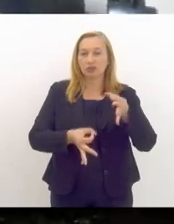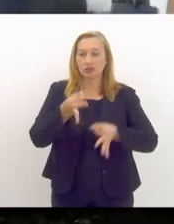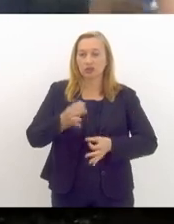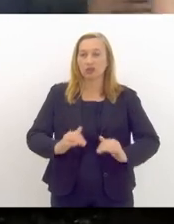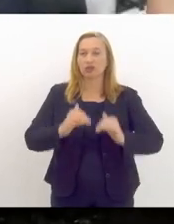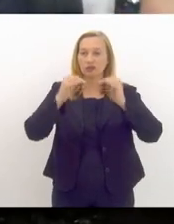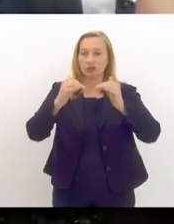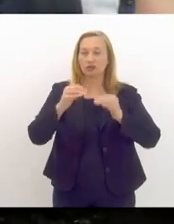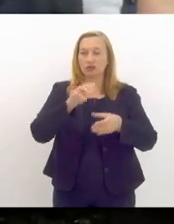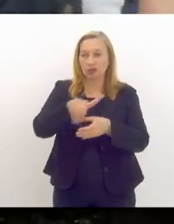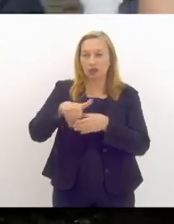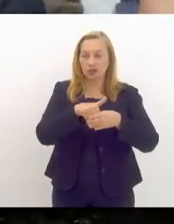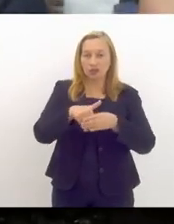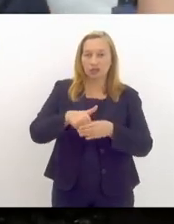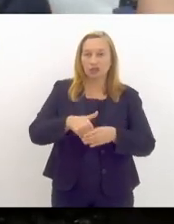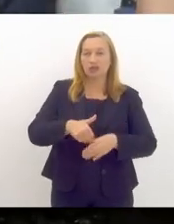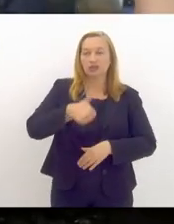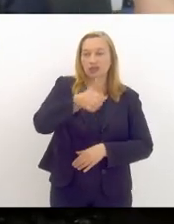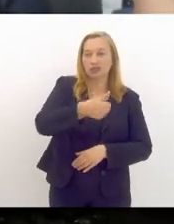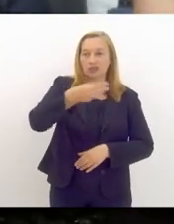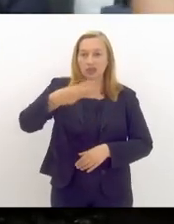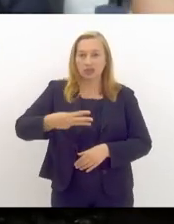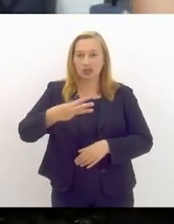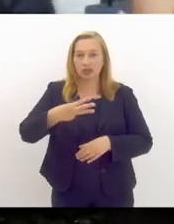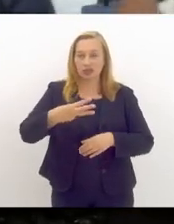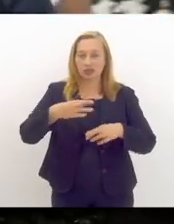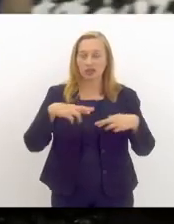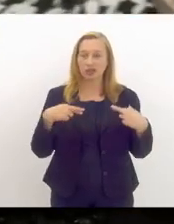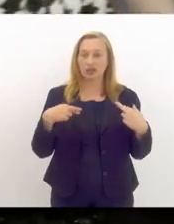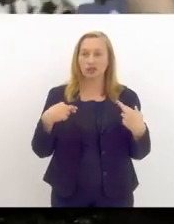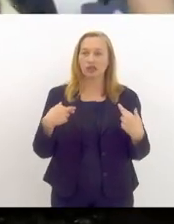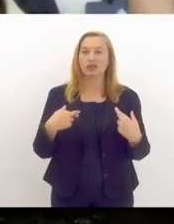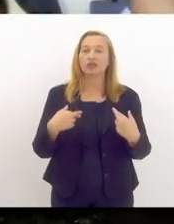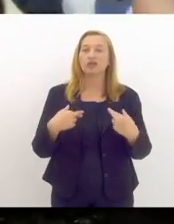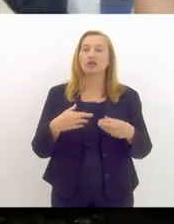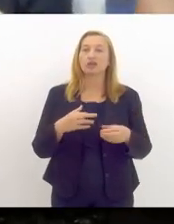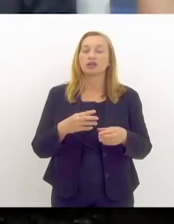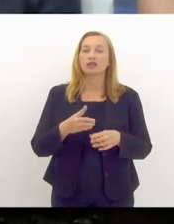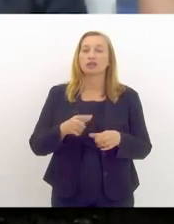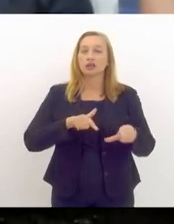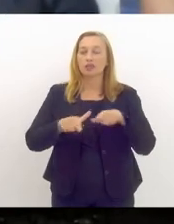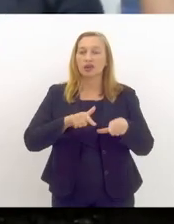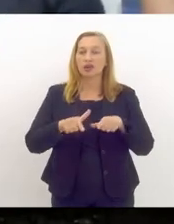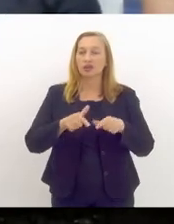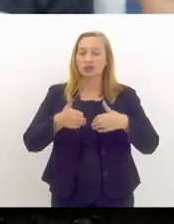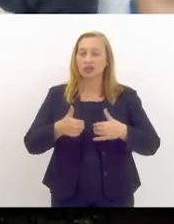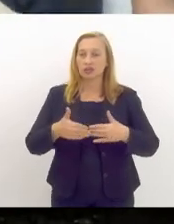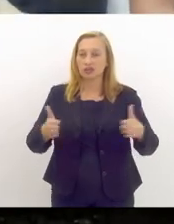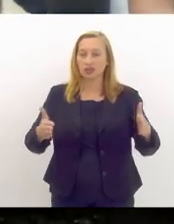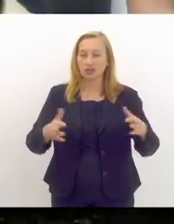13ª legislatura. Declaro aberta esta sessão.